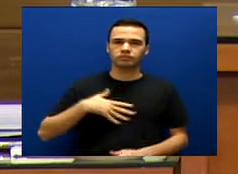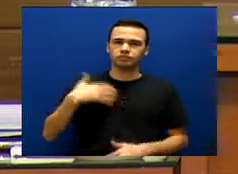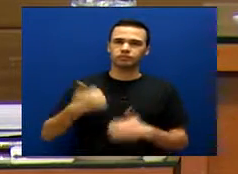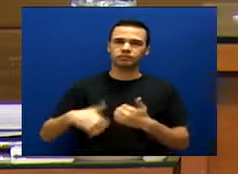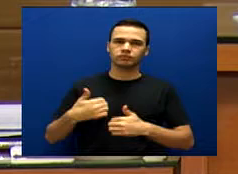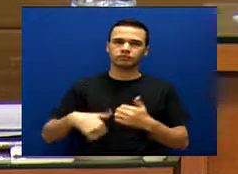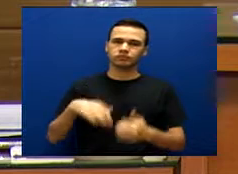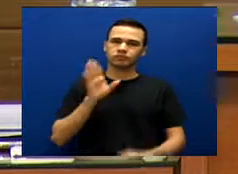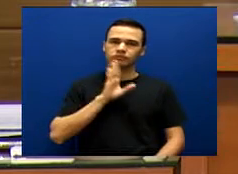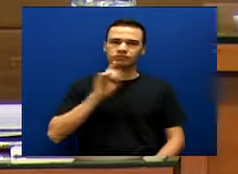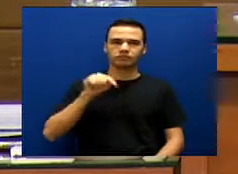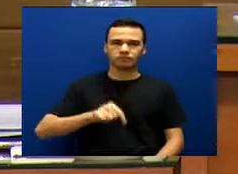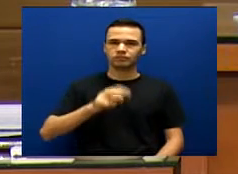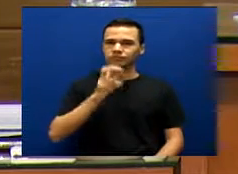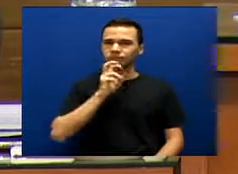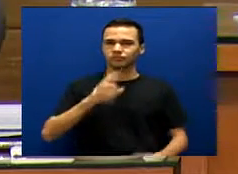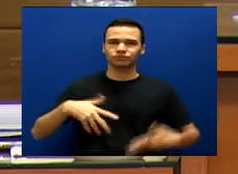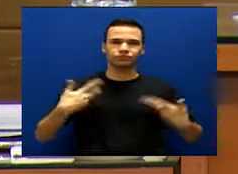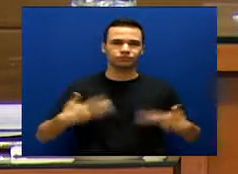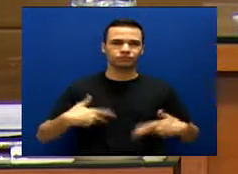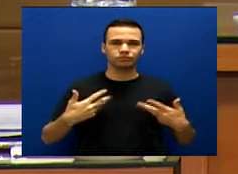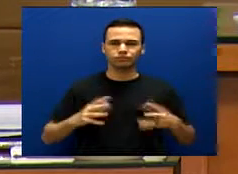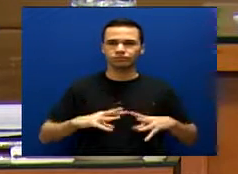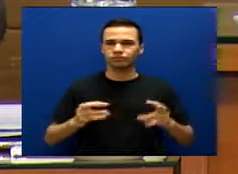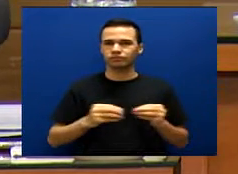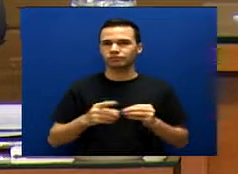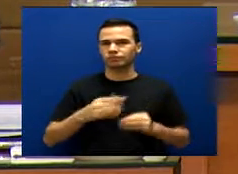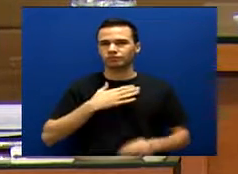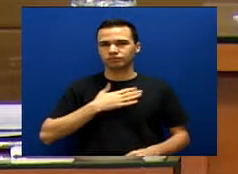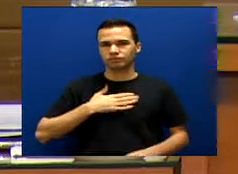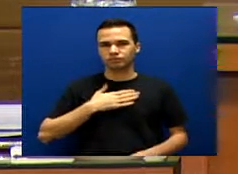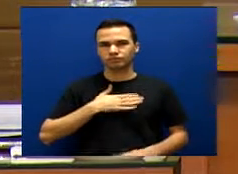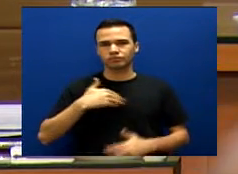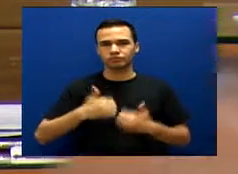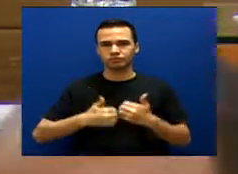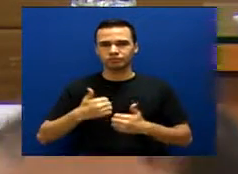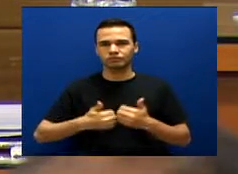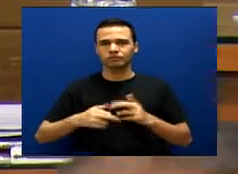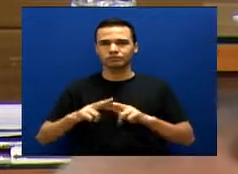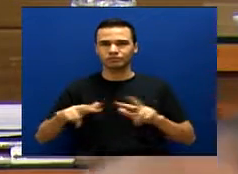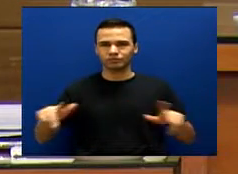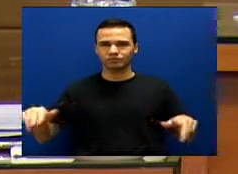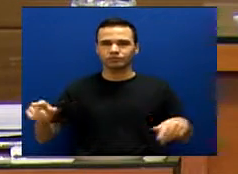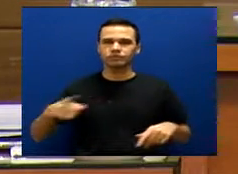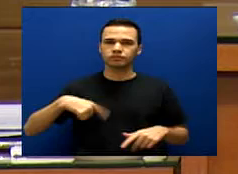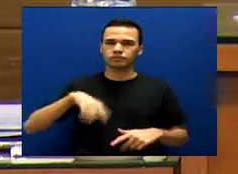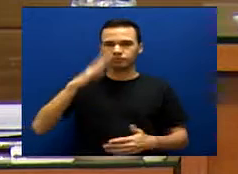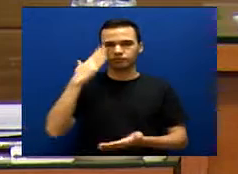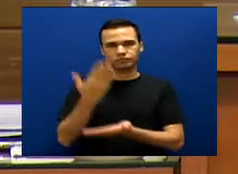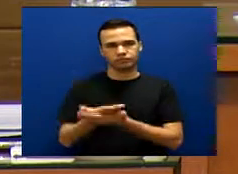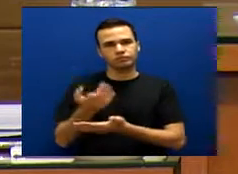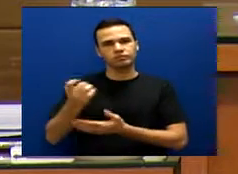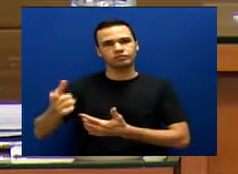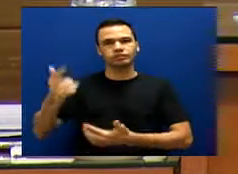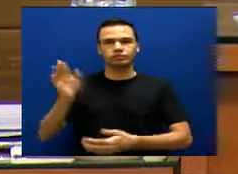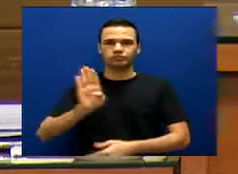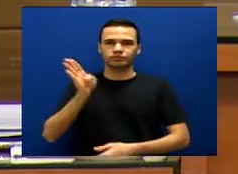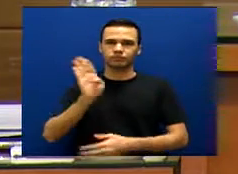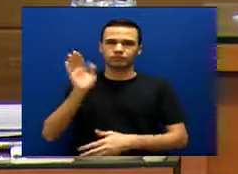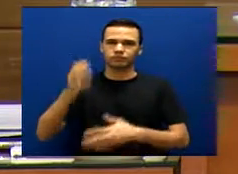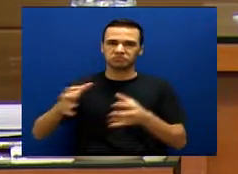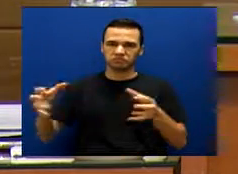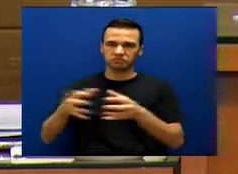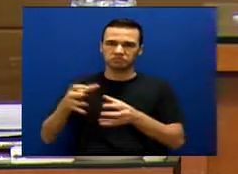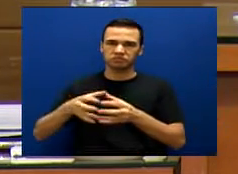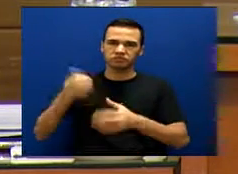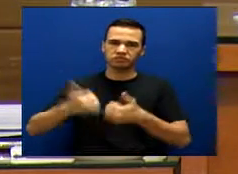momento histórico para nós aqui na cidade de Sorocaba. Todos nós gostamos do esporte, principalmente que sempre acreditamos aí no trabalho desenvolvido pelo São Bento de Sorocaba.